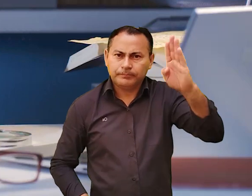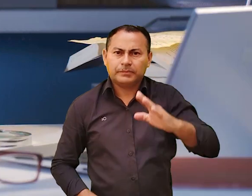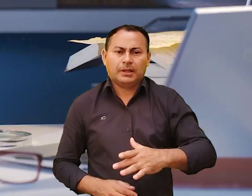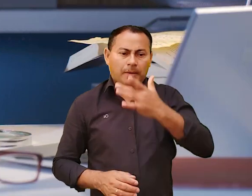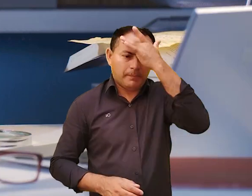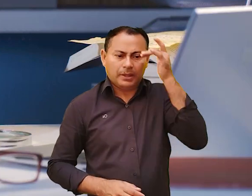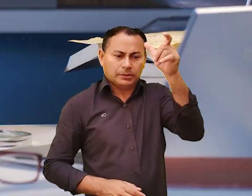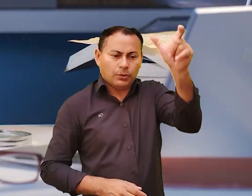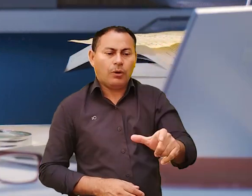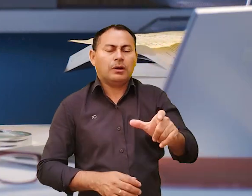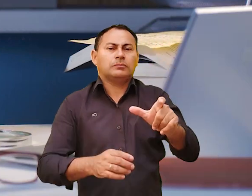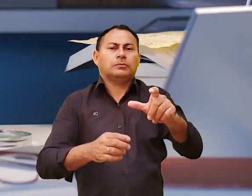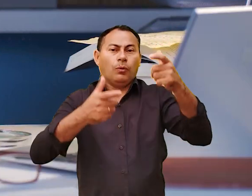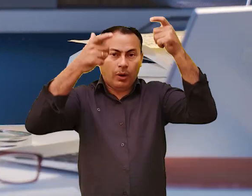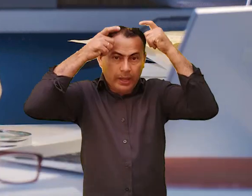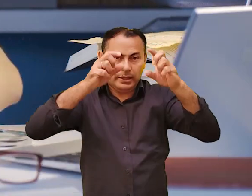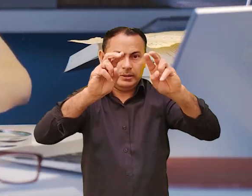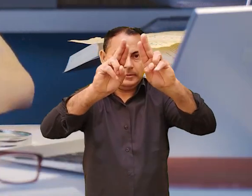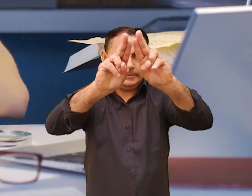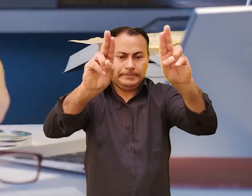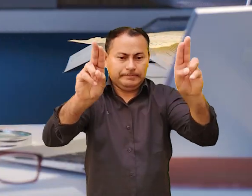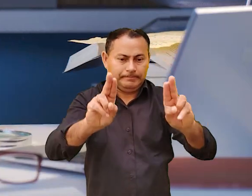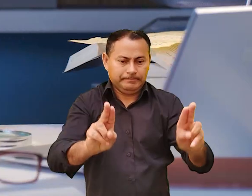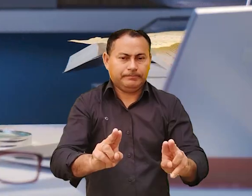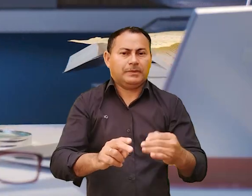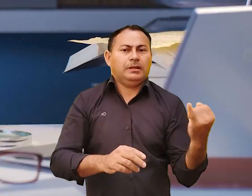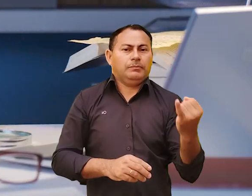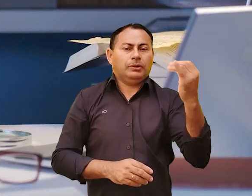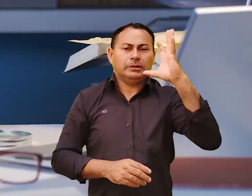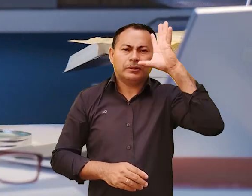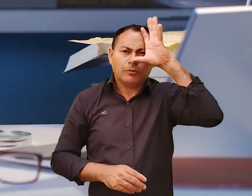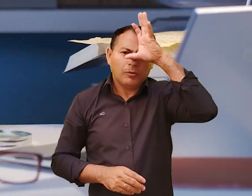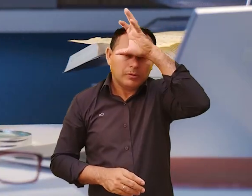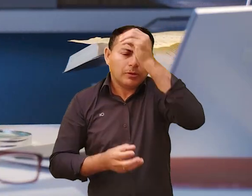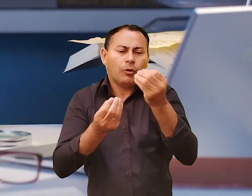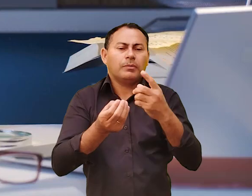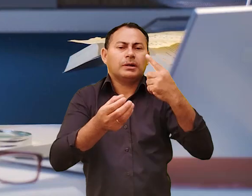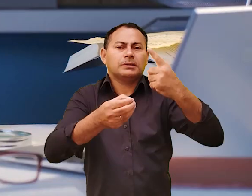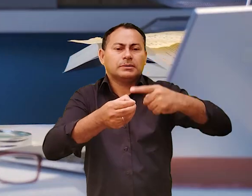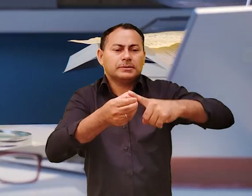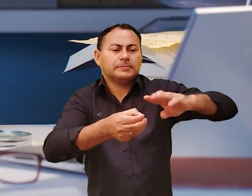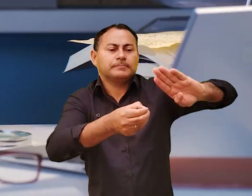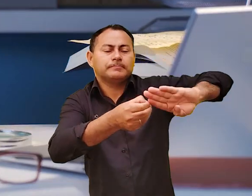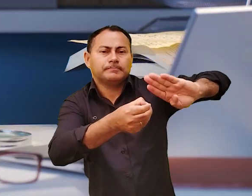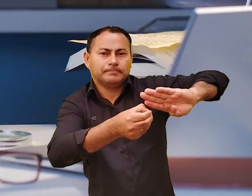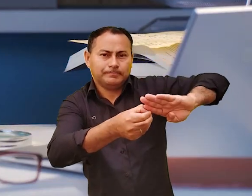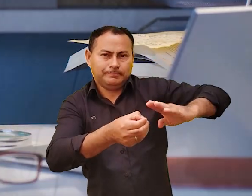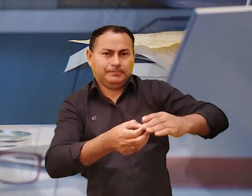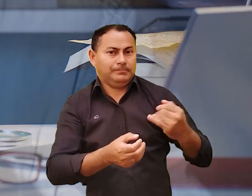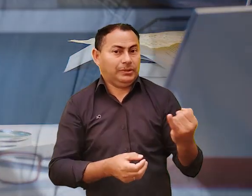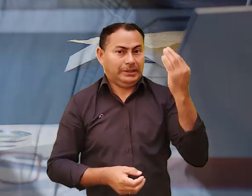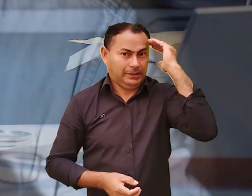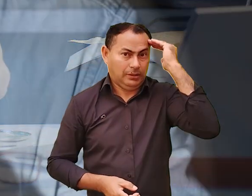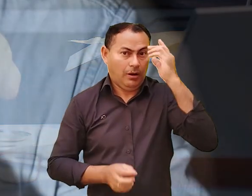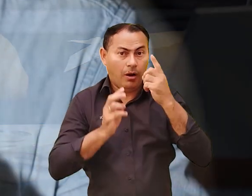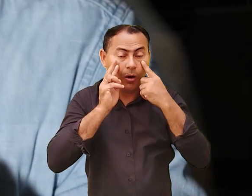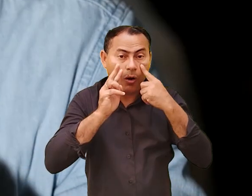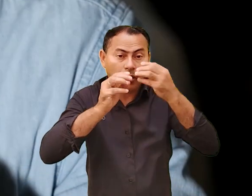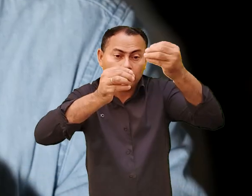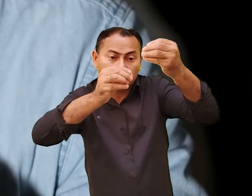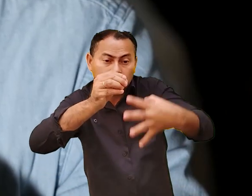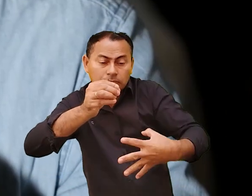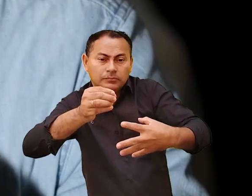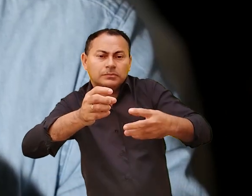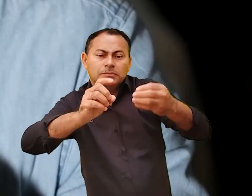principalmente o personagem Nabucodonosor, é importante compreender como era a cidade da Babilônia. Preste atenção na